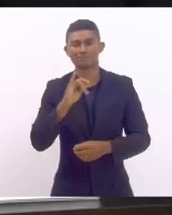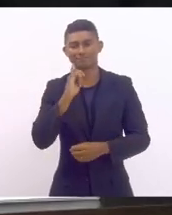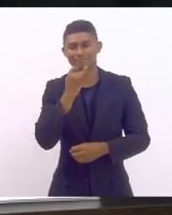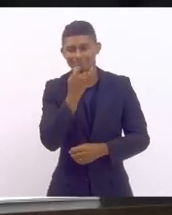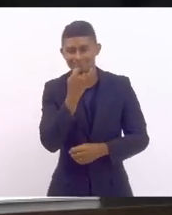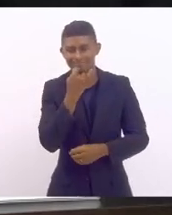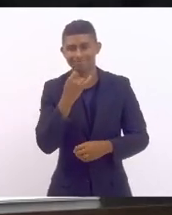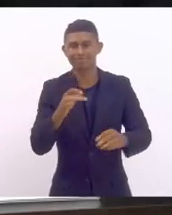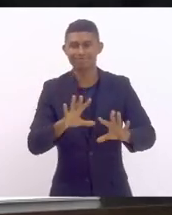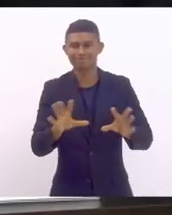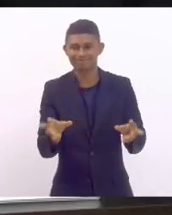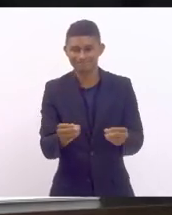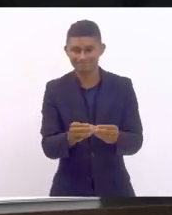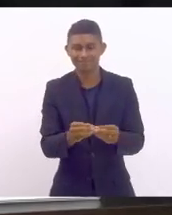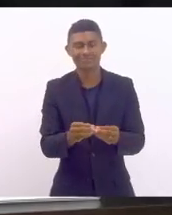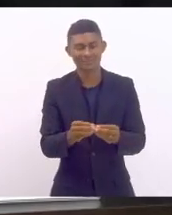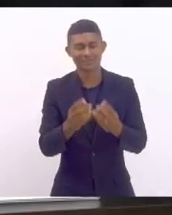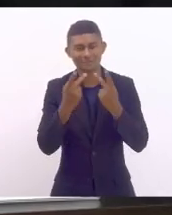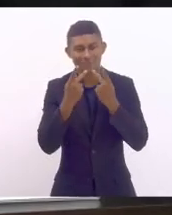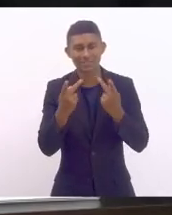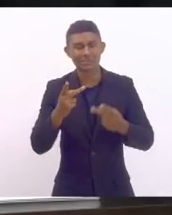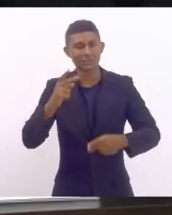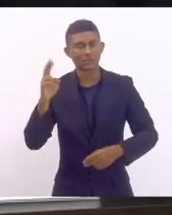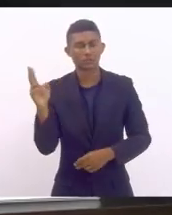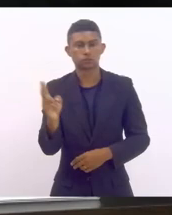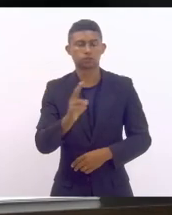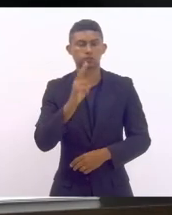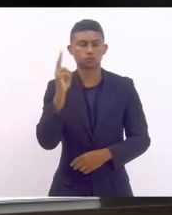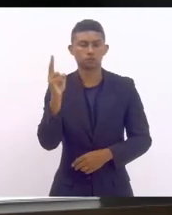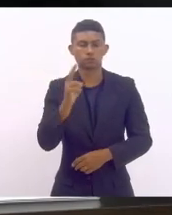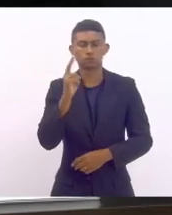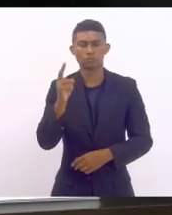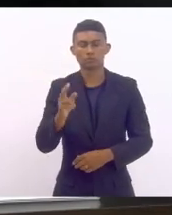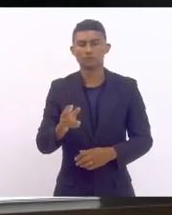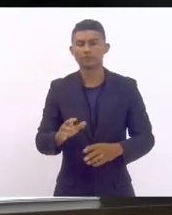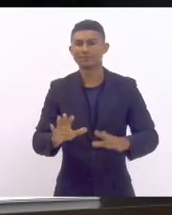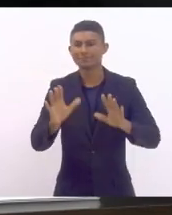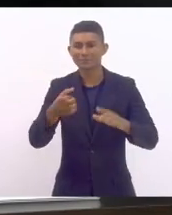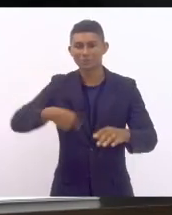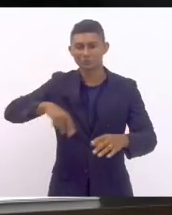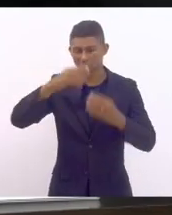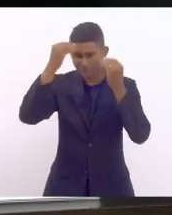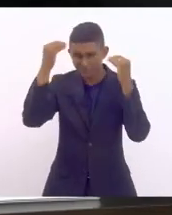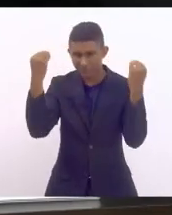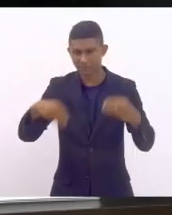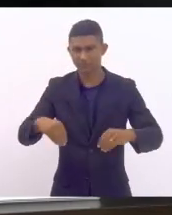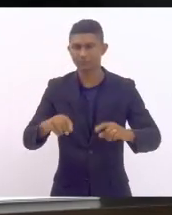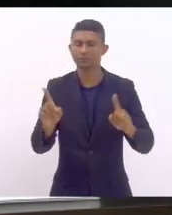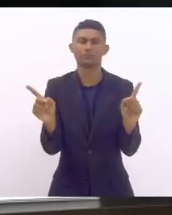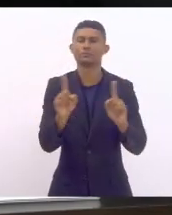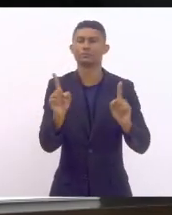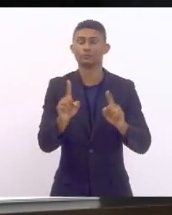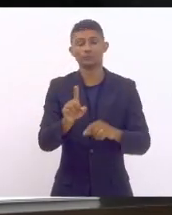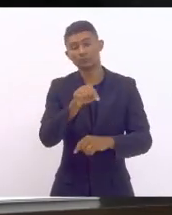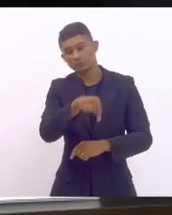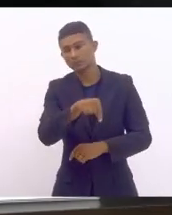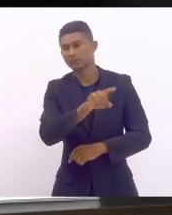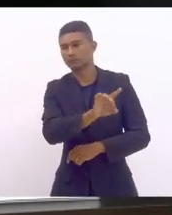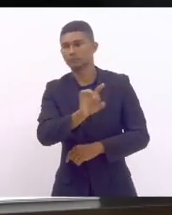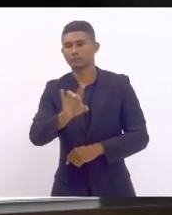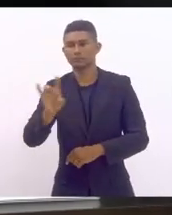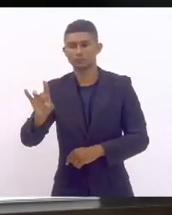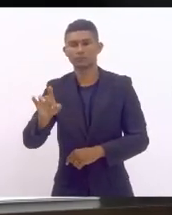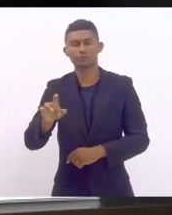finalizo uma questão grave mas não é por isso que nós vamos desistir e nós